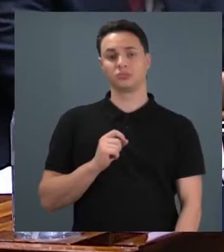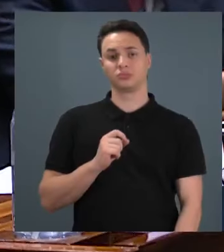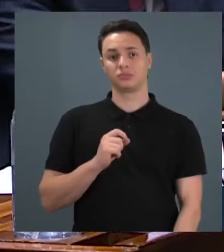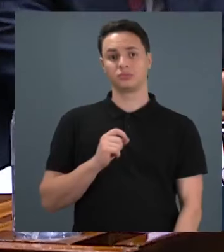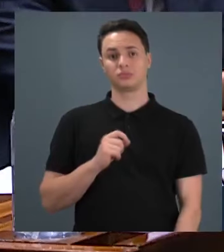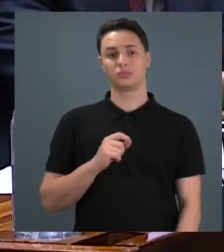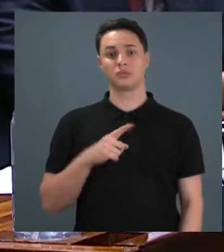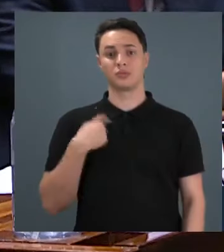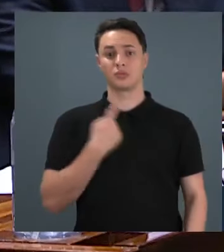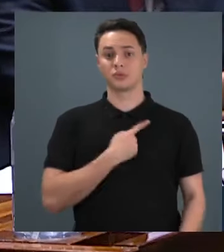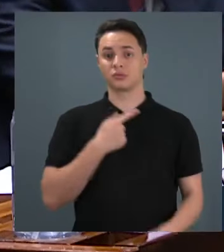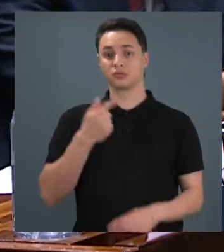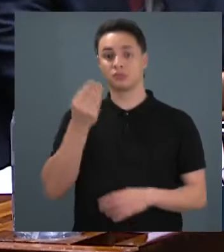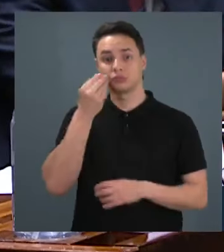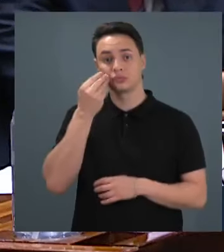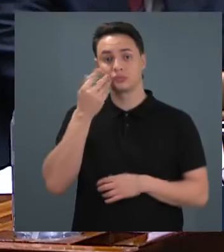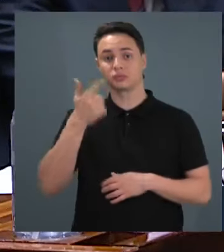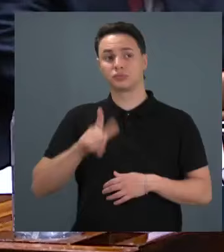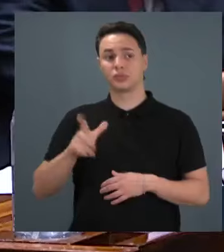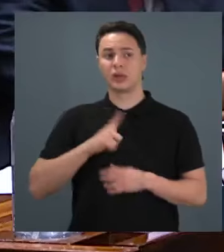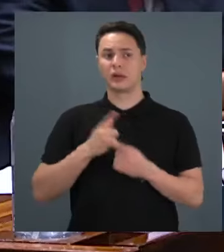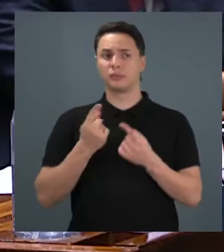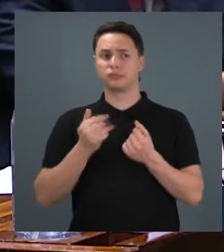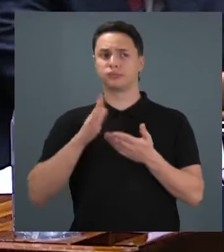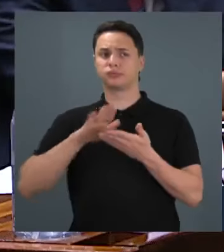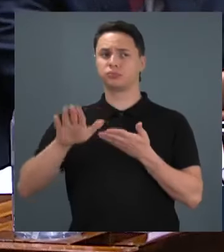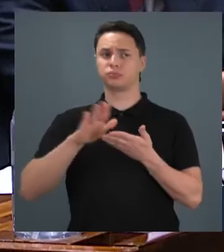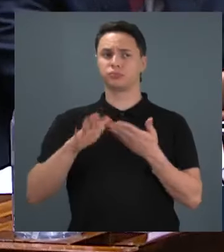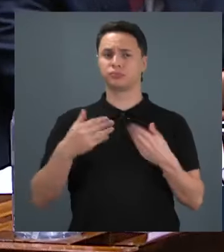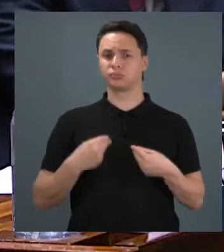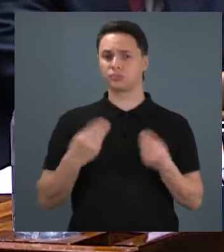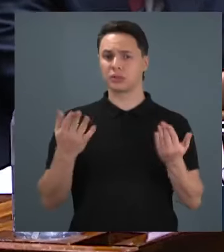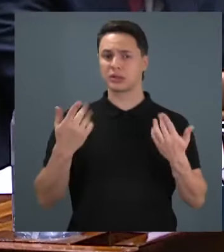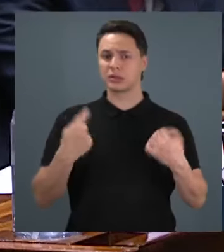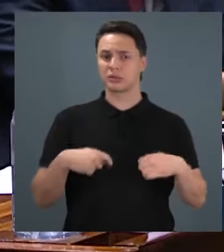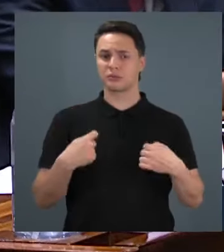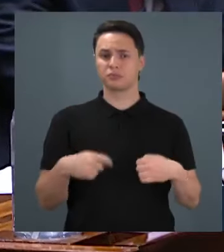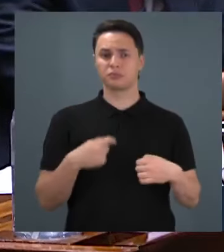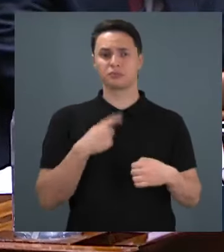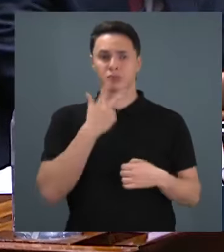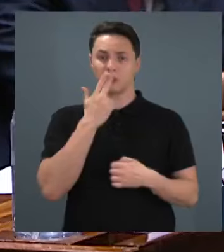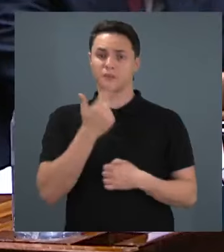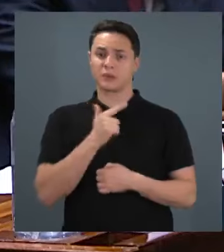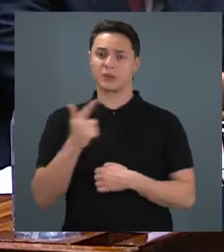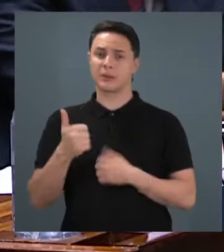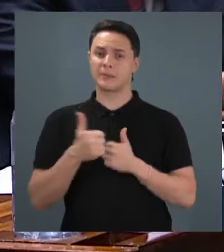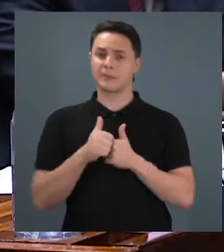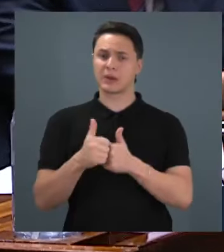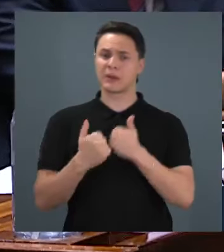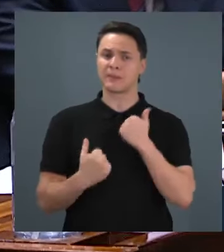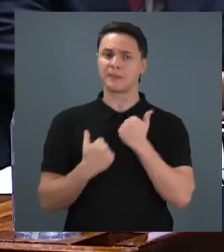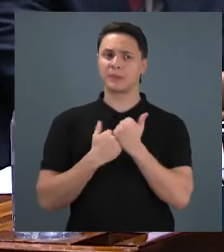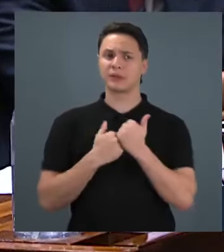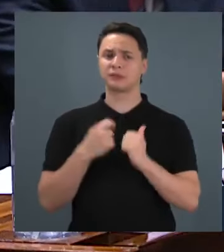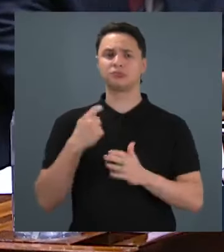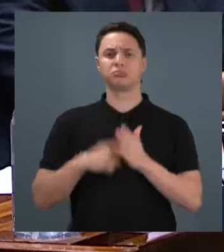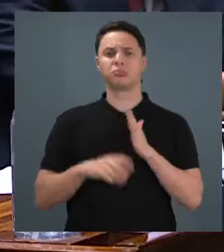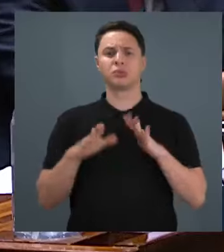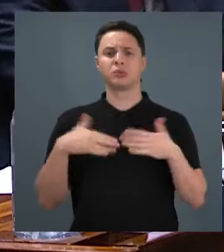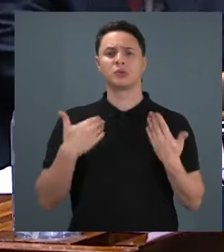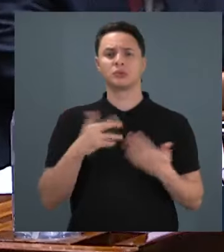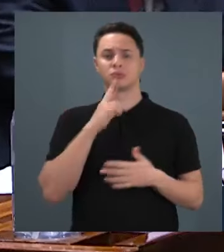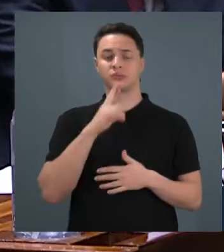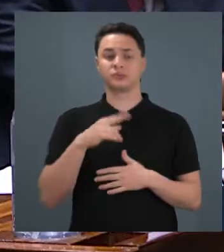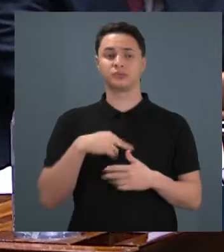buscando conformar uma despesa necessária fora do parâmetro fiscal. Qual é o resultado disso? Primeiro, a questão